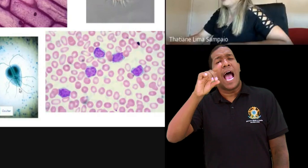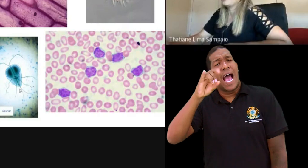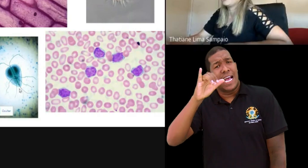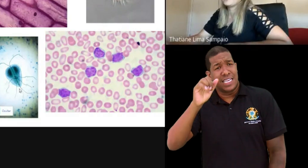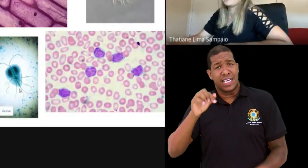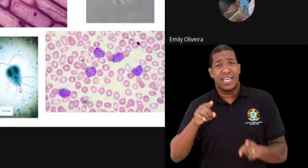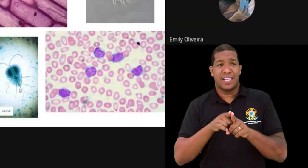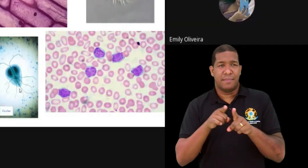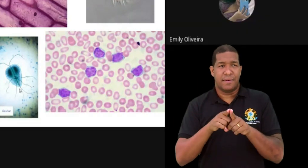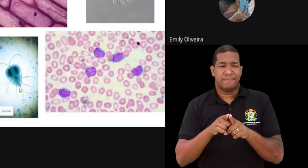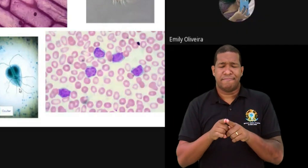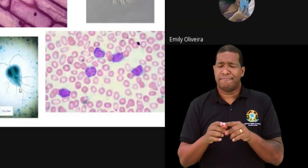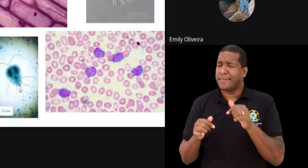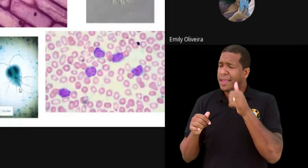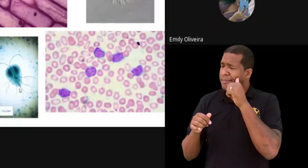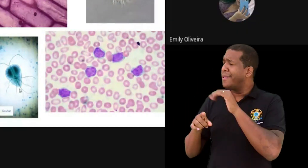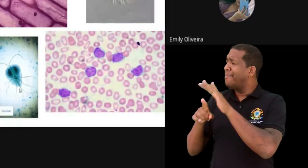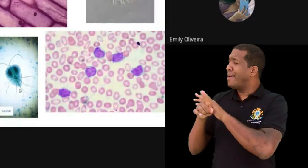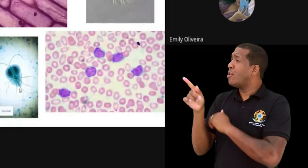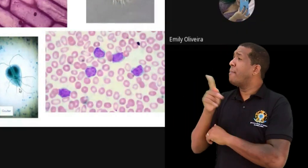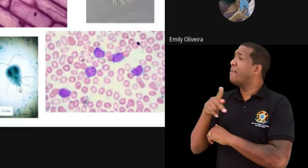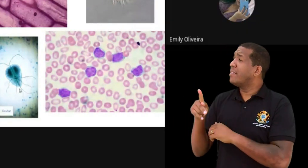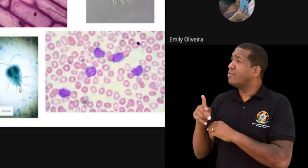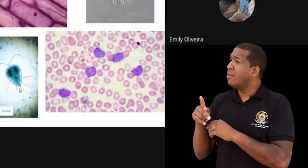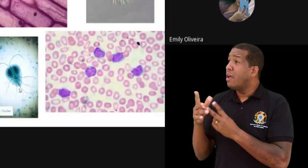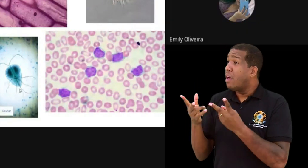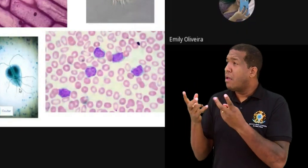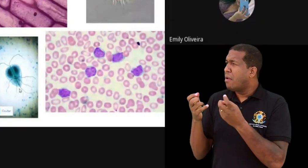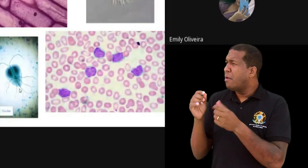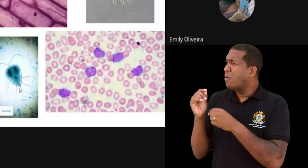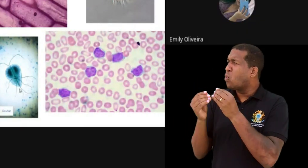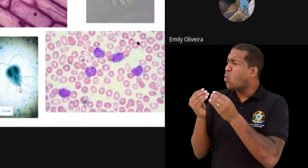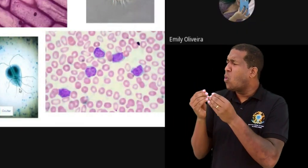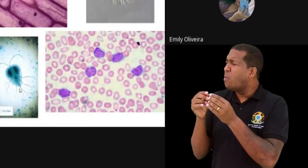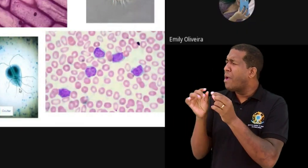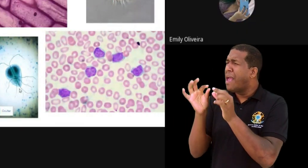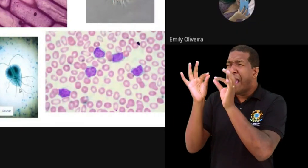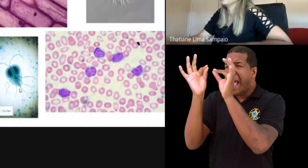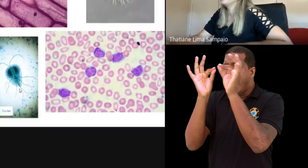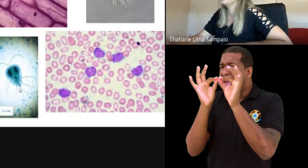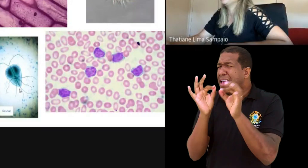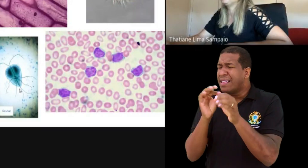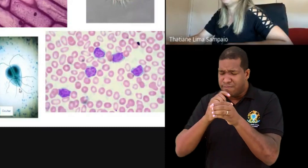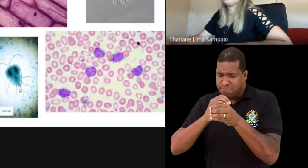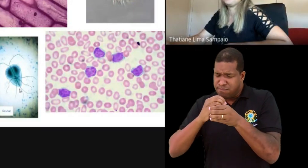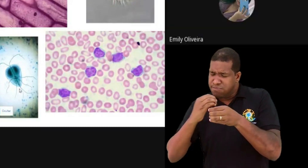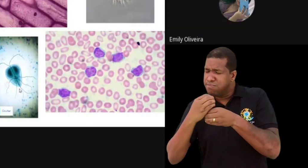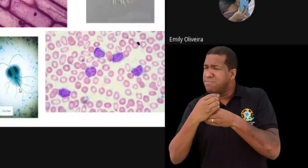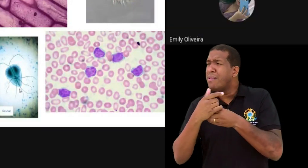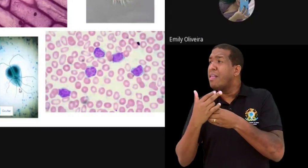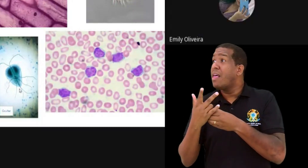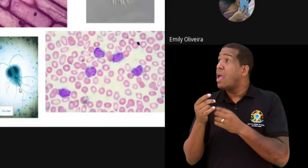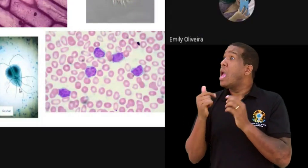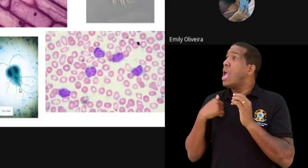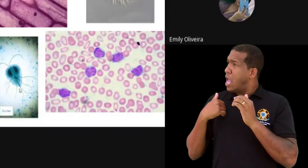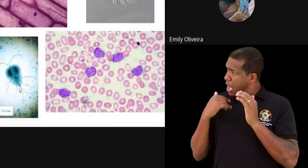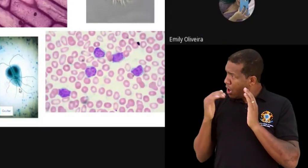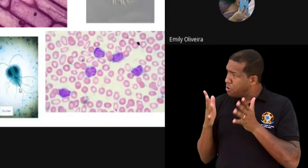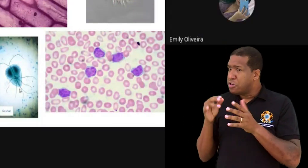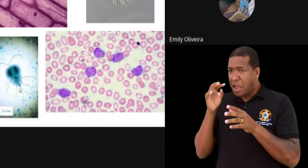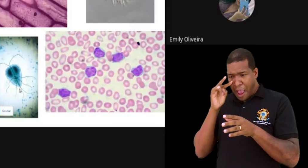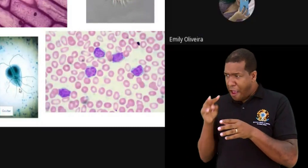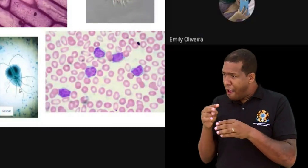Oi. uma coisa não tem nada a ver, mas tá vendo essas células aí? Uhum. Eu já vi